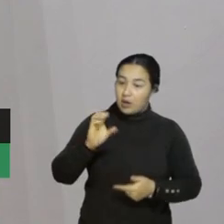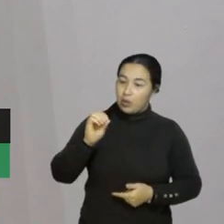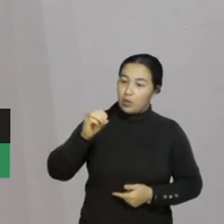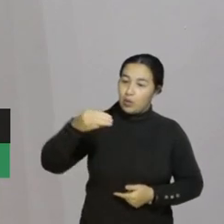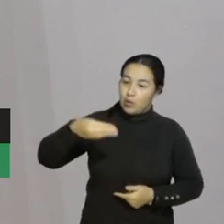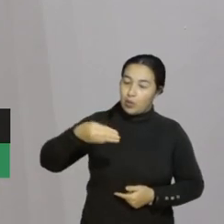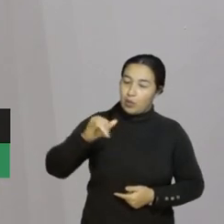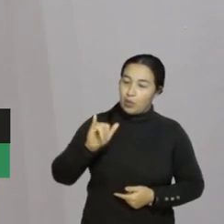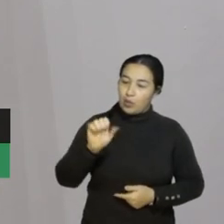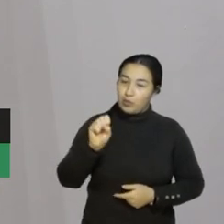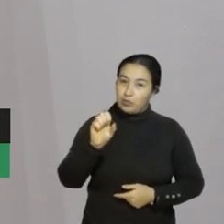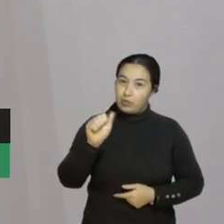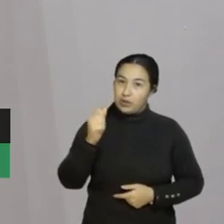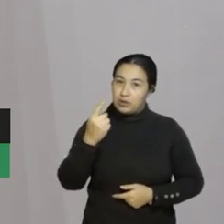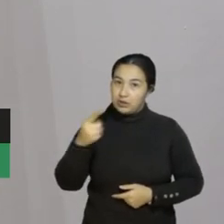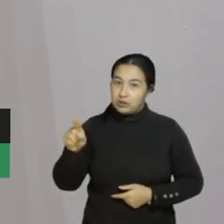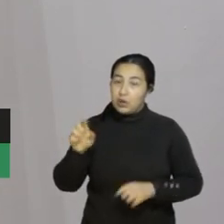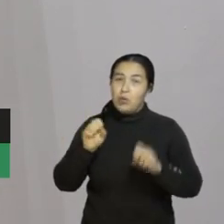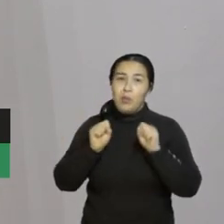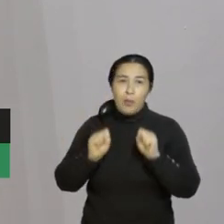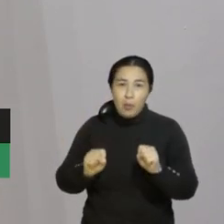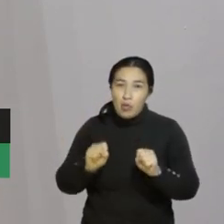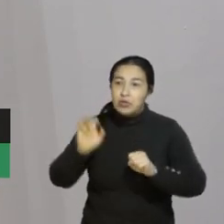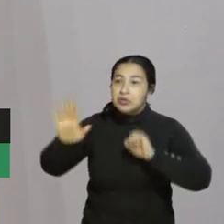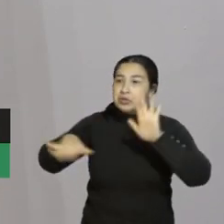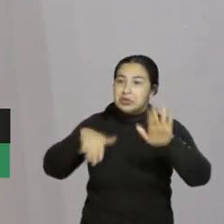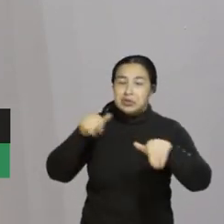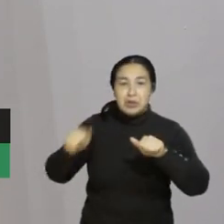empregar quem quiser. O amigo,